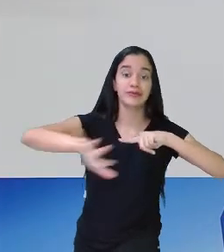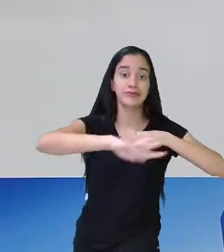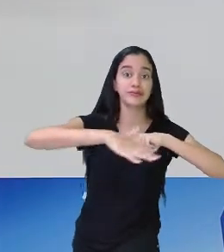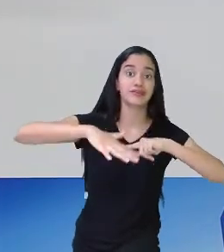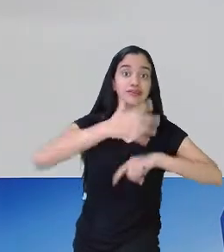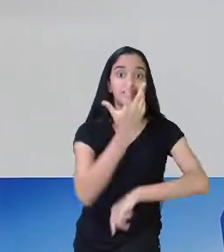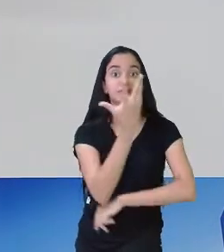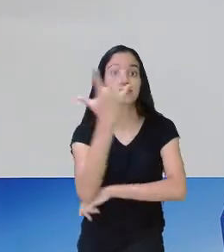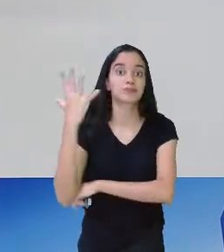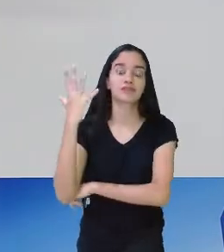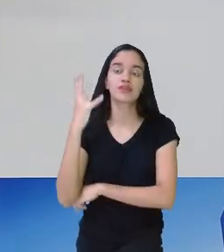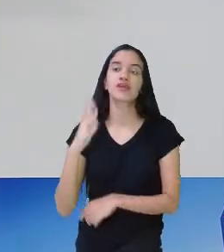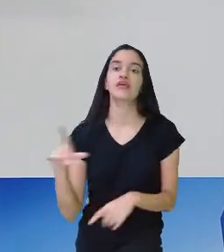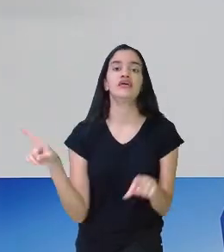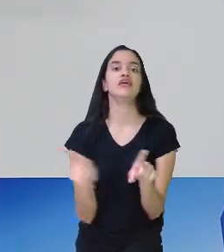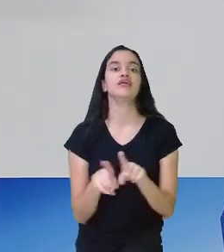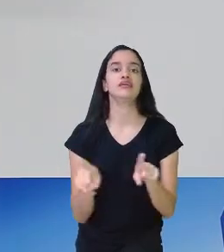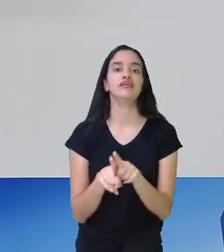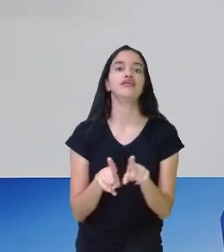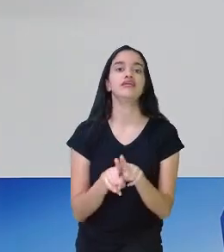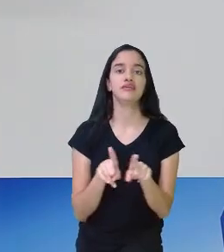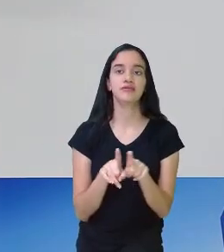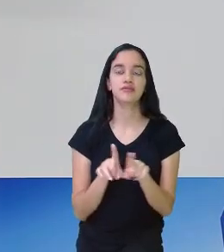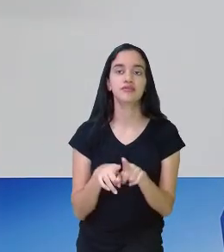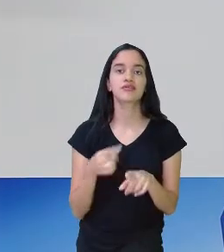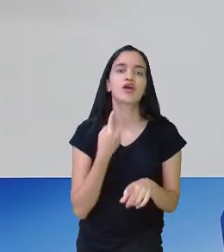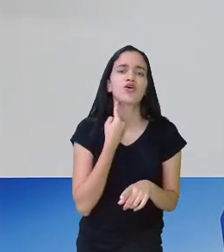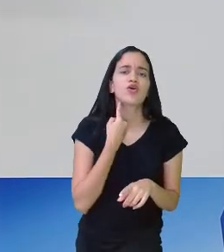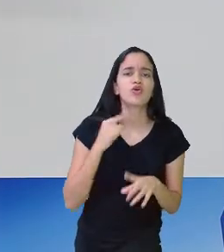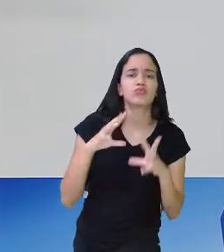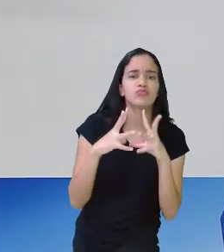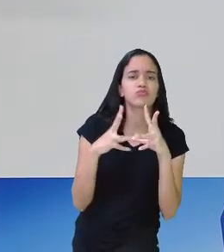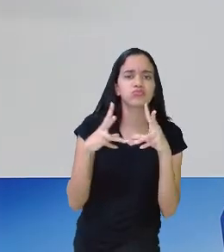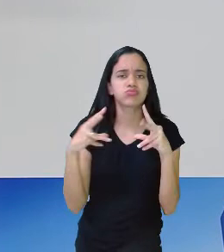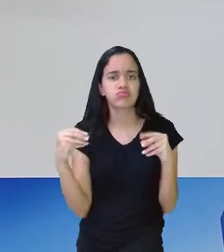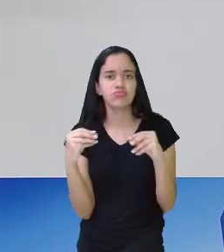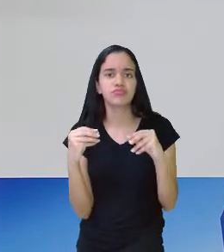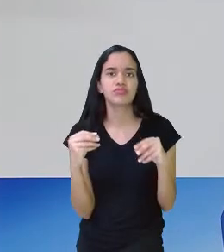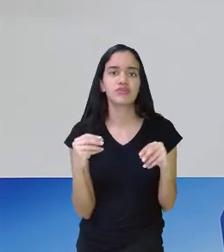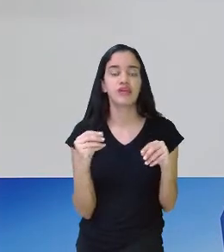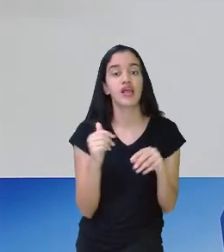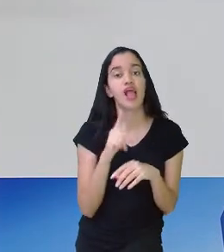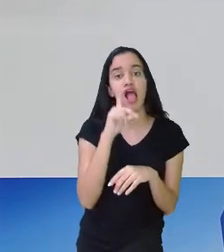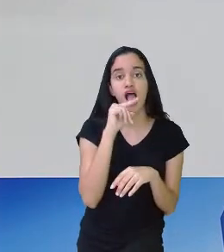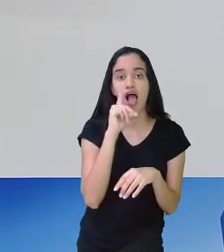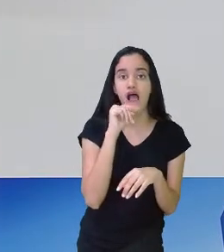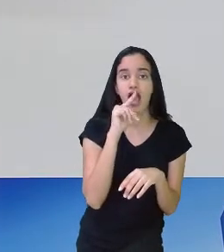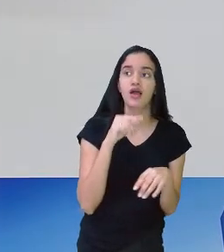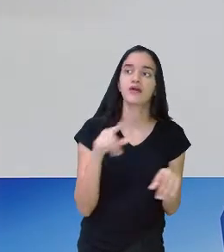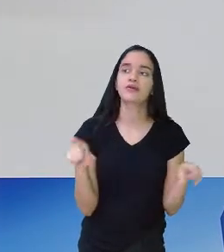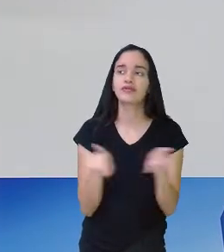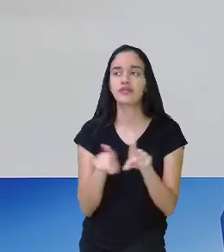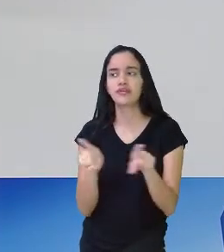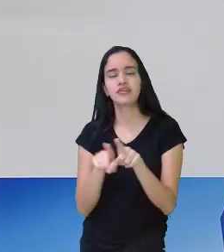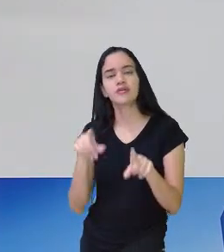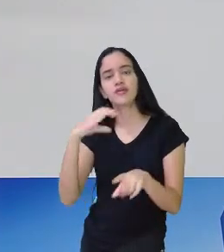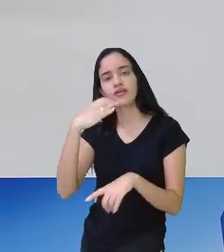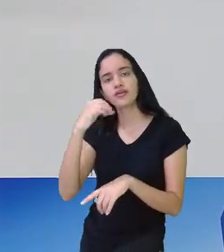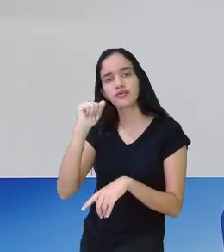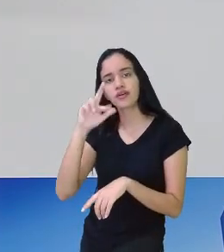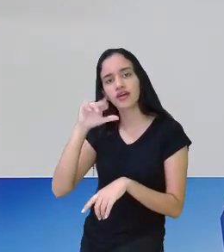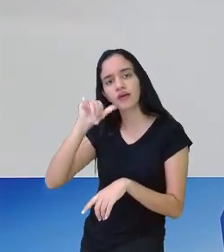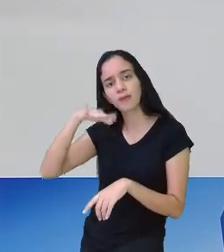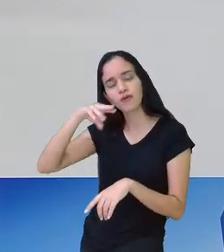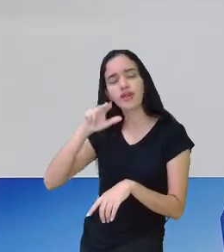tá certo? Eles são decompostos, eles se decompõem em sais minerais, água e dióxido de carbono, que depois